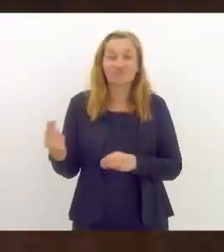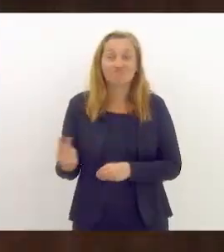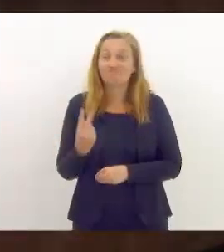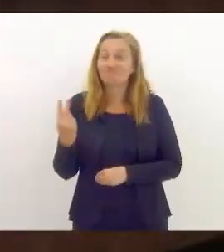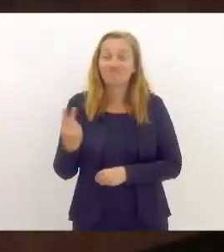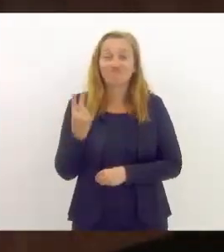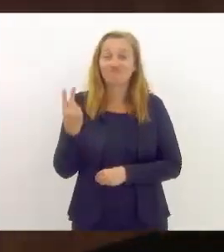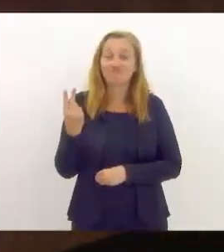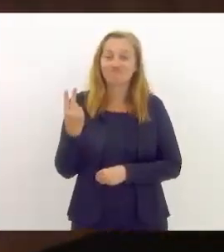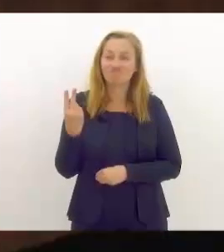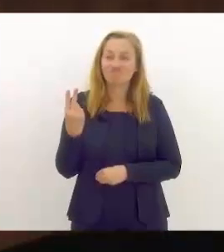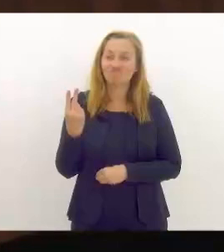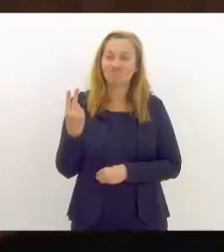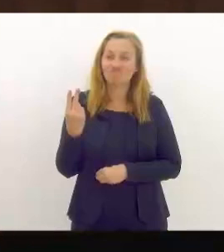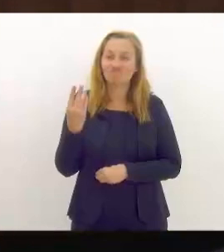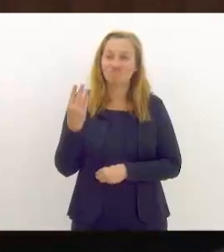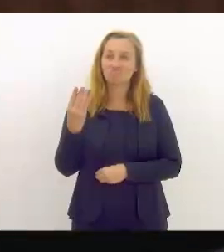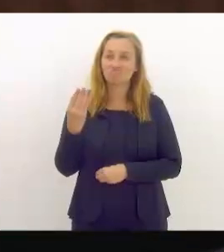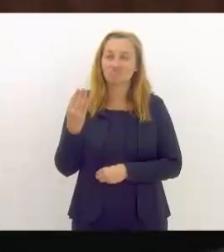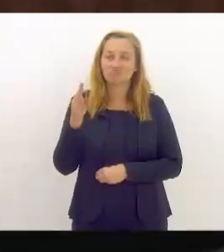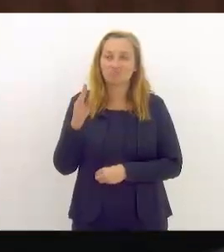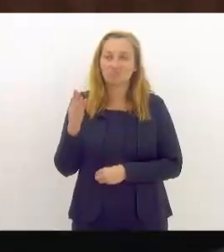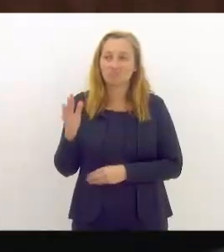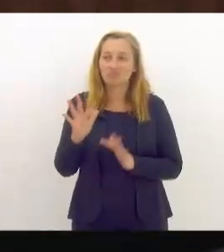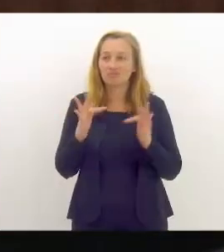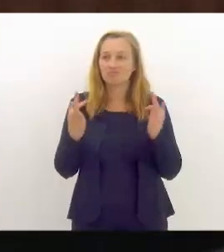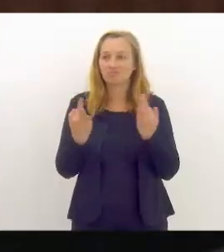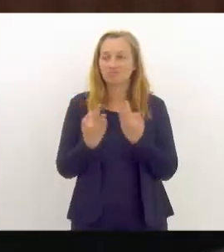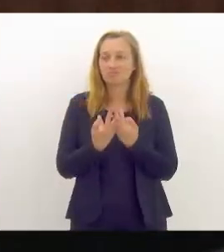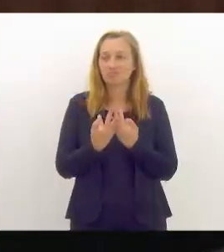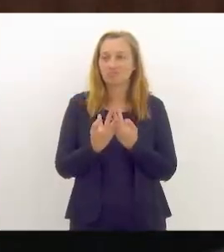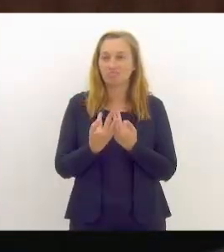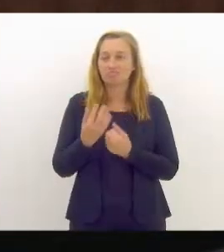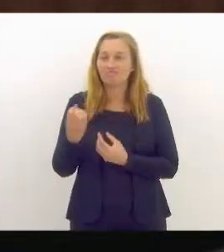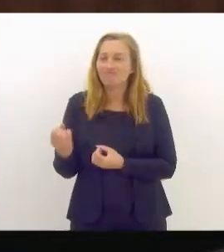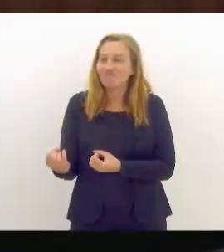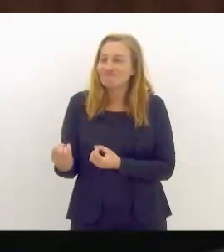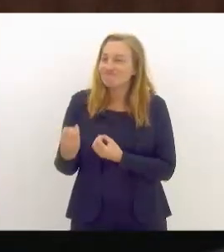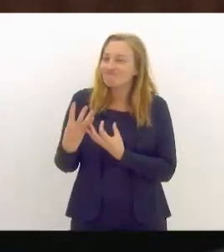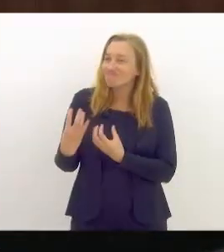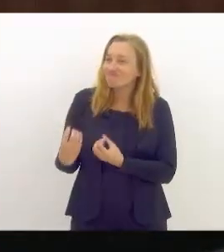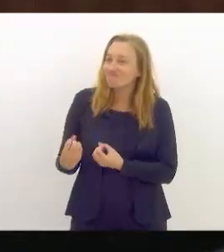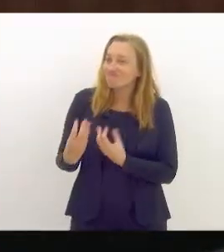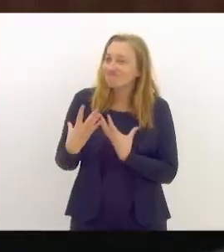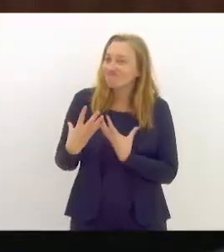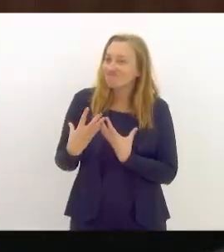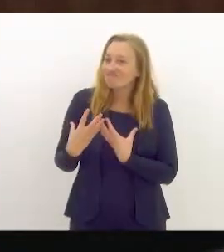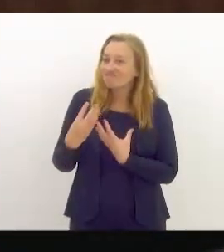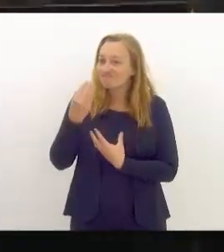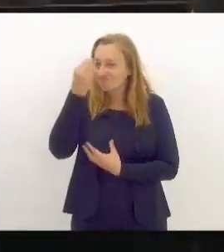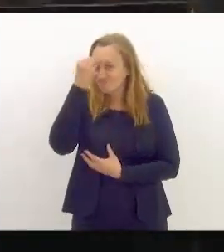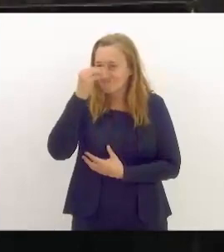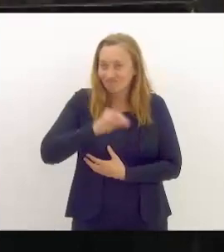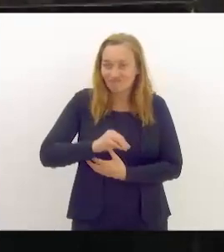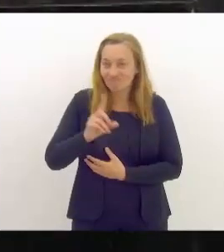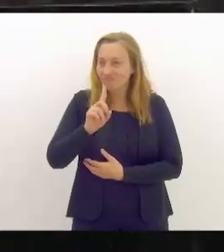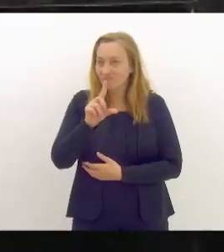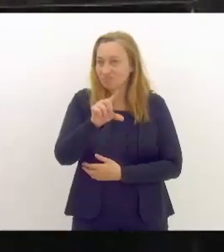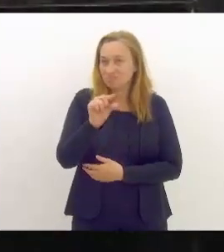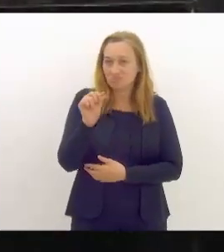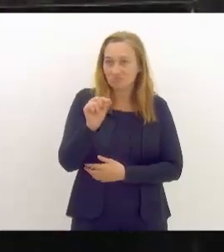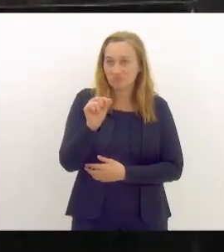valores princípios me ensinou que desistir não é uma opção